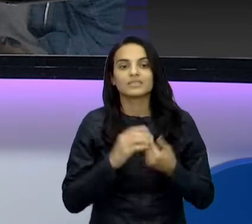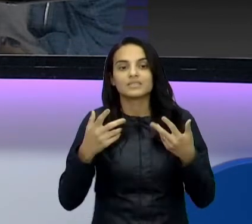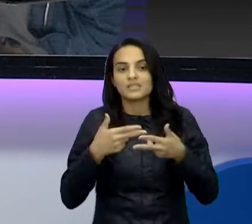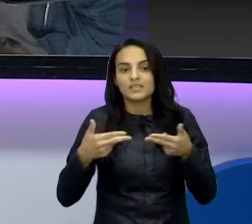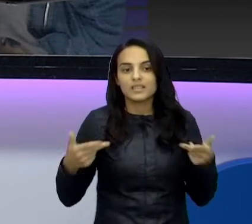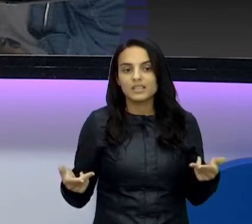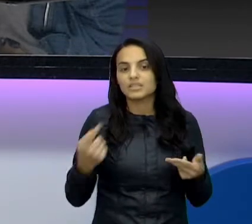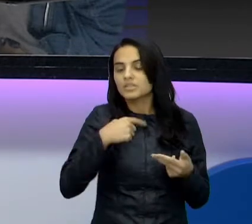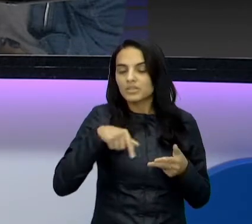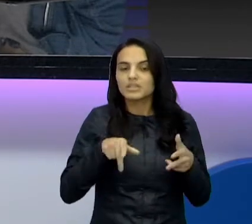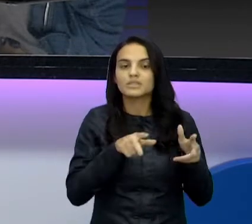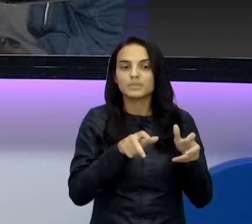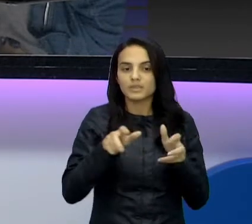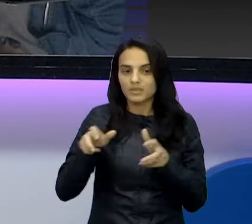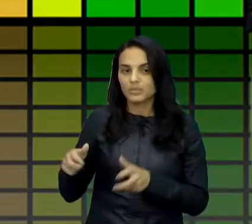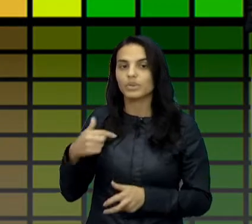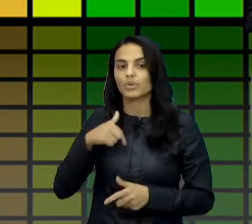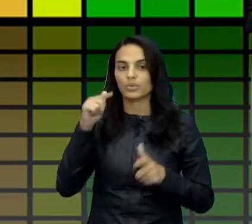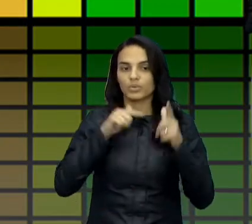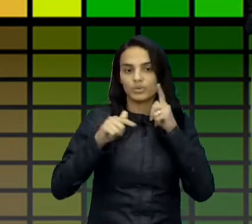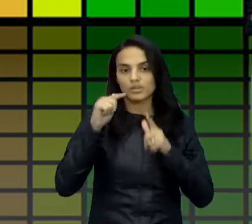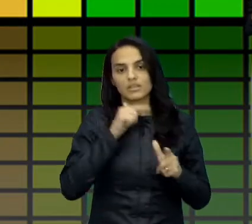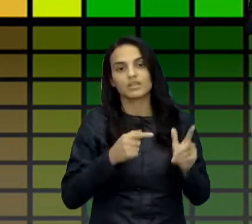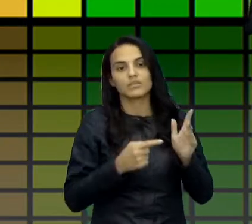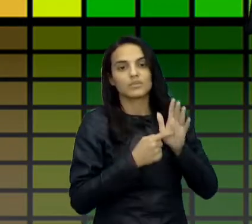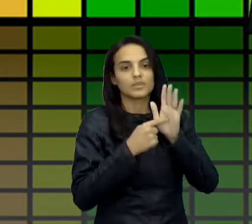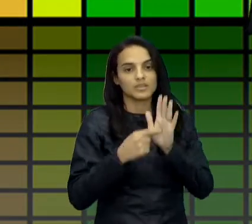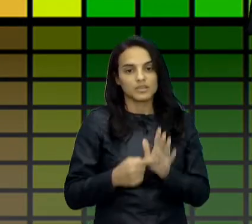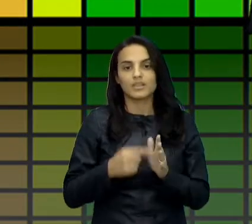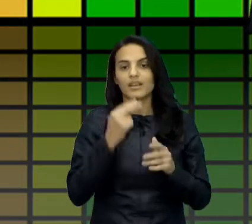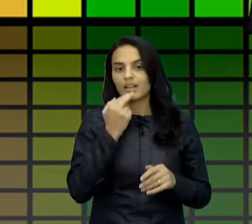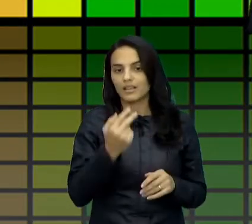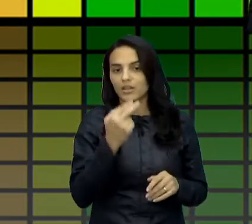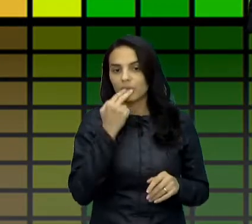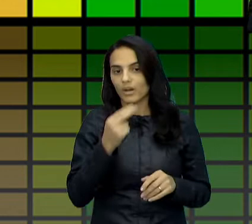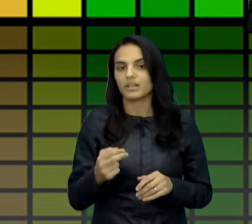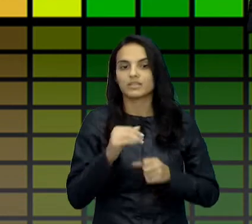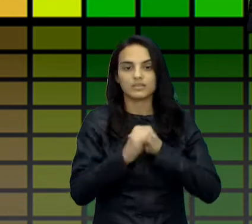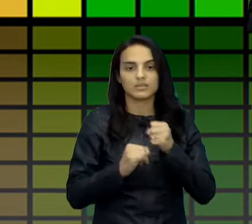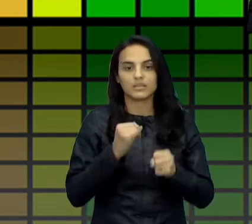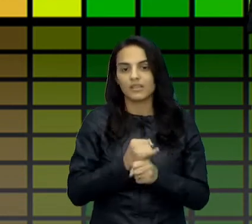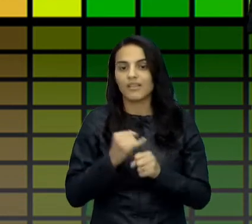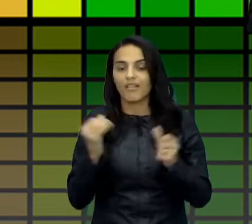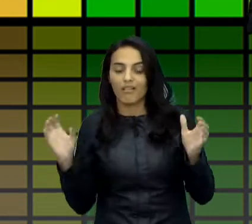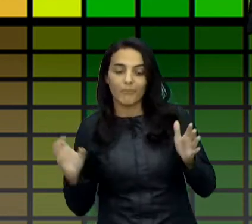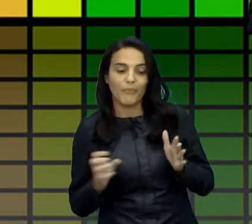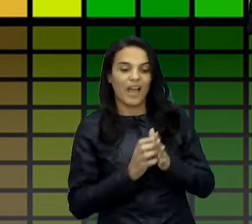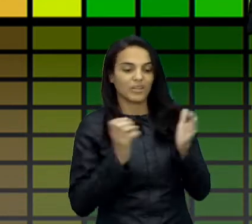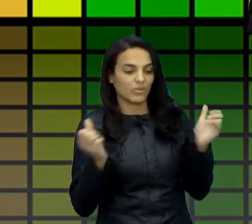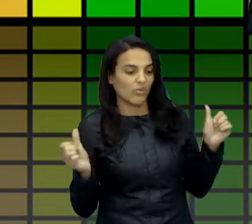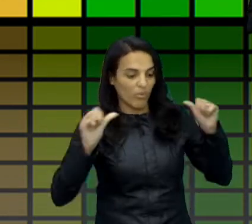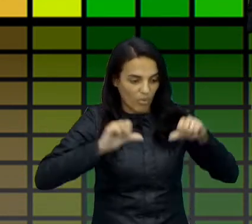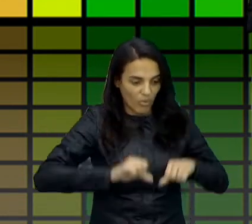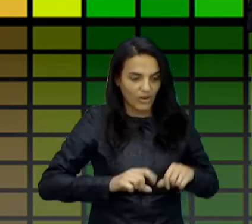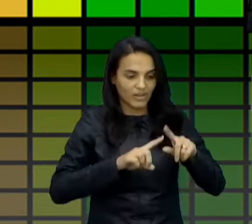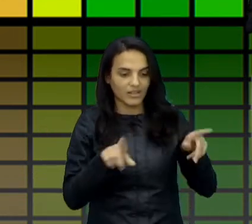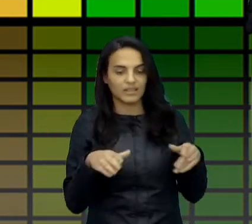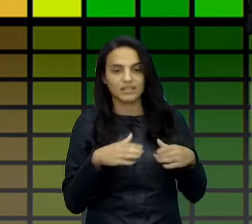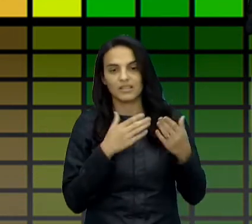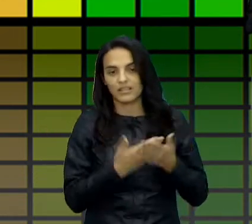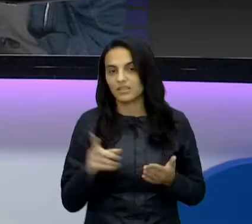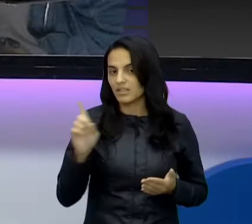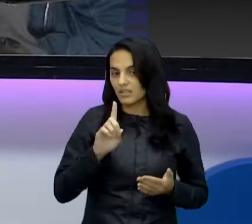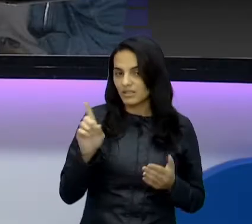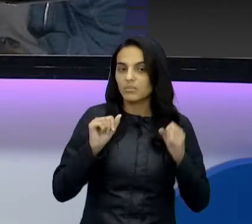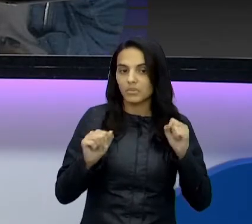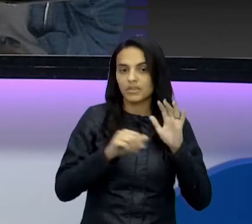maneira, e nós percebemos, eu consegui mostrar na minha tese que a linguagem virtual não atrapalha na sala de aula, muito pelo contrário, ela pode